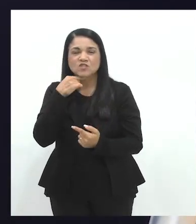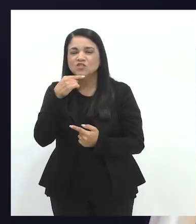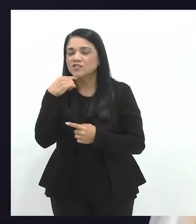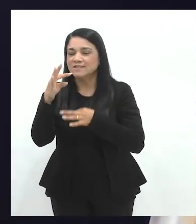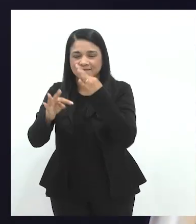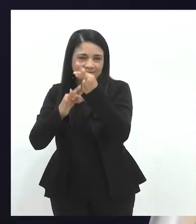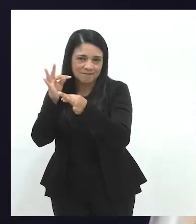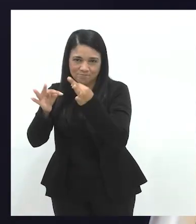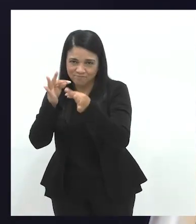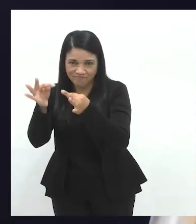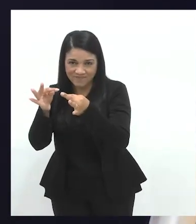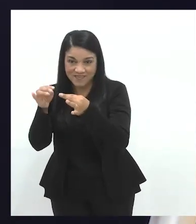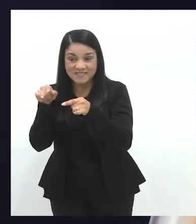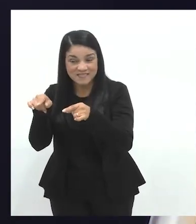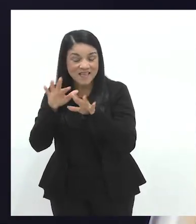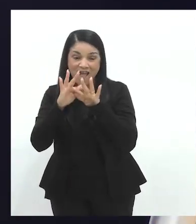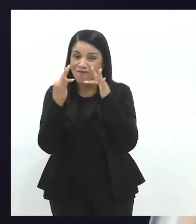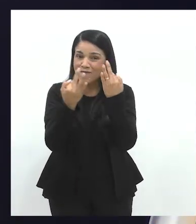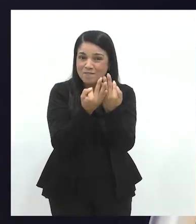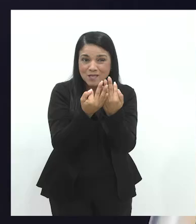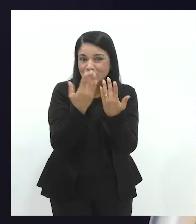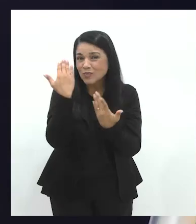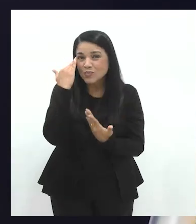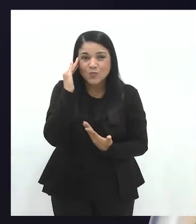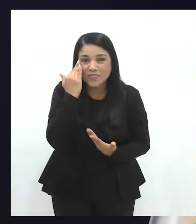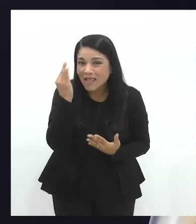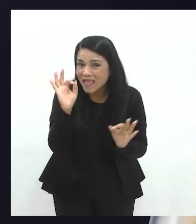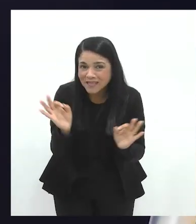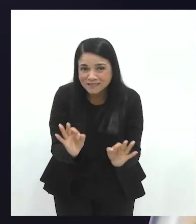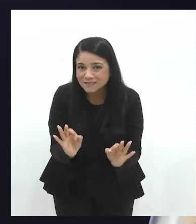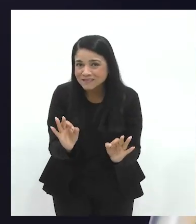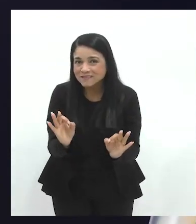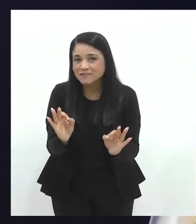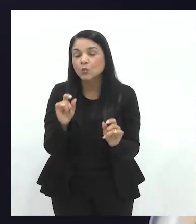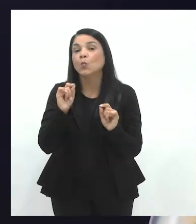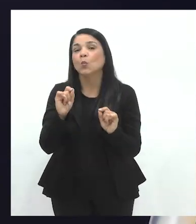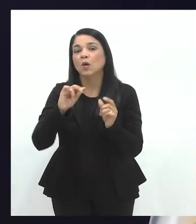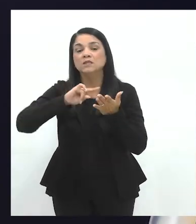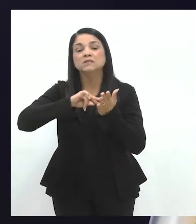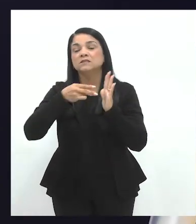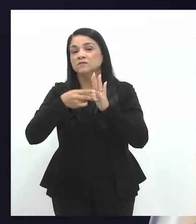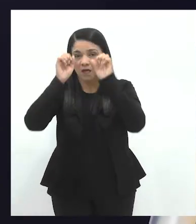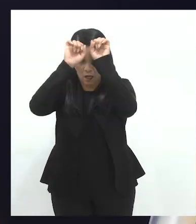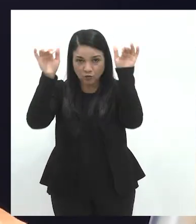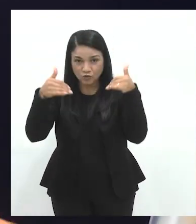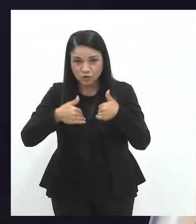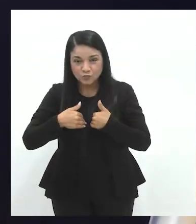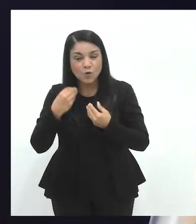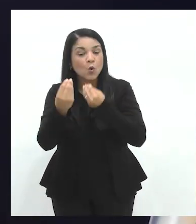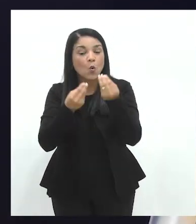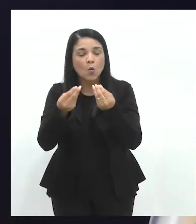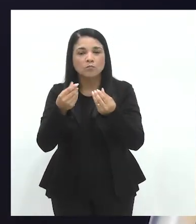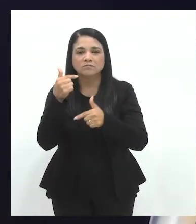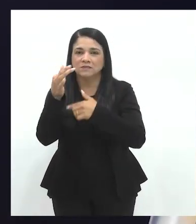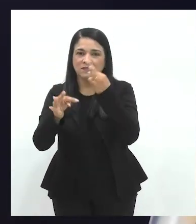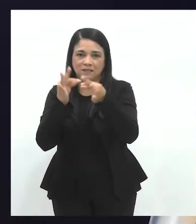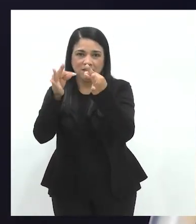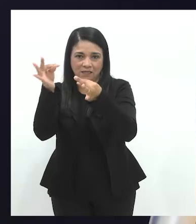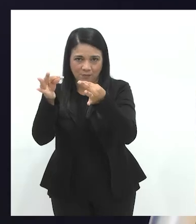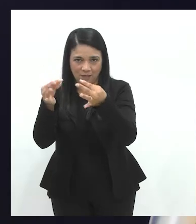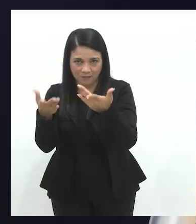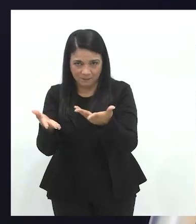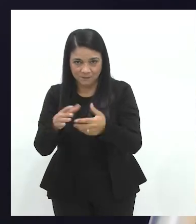ele ir para terapia se essa família ainda não entendeu o que é o autismo, como deve ser trabalhado o